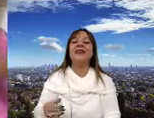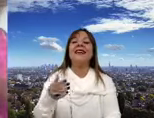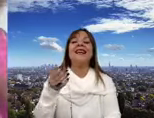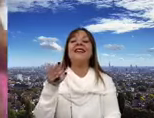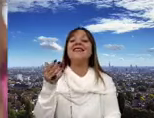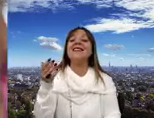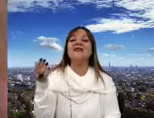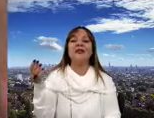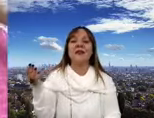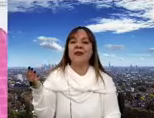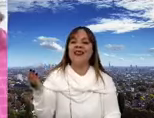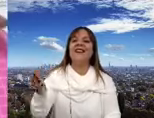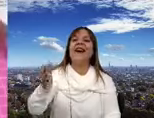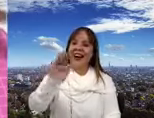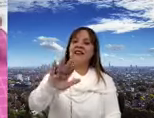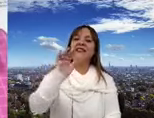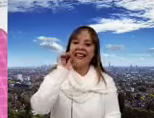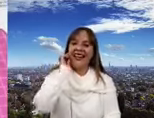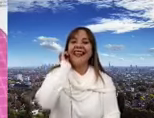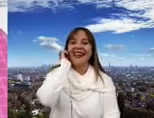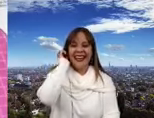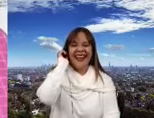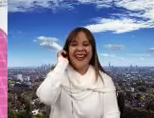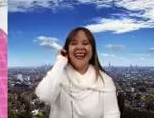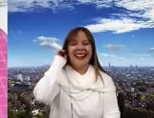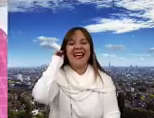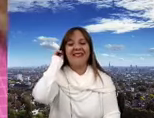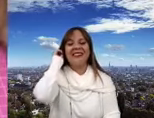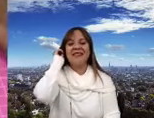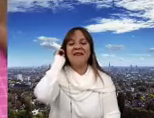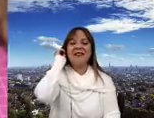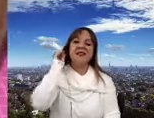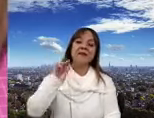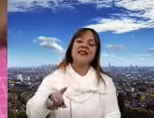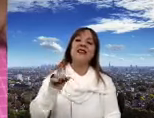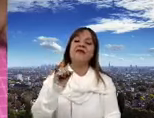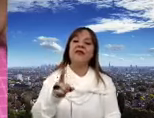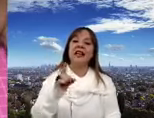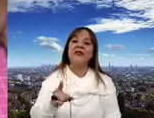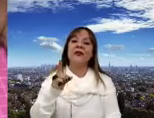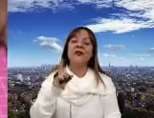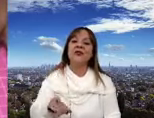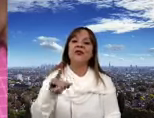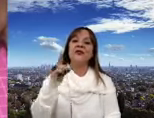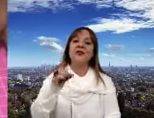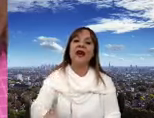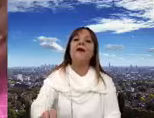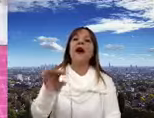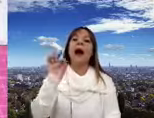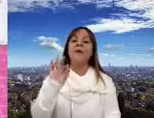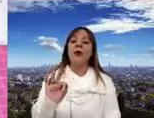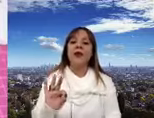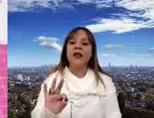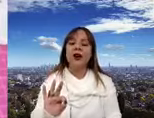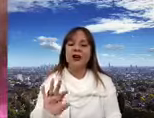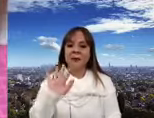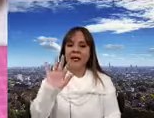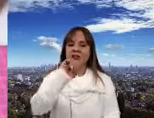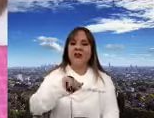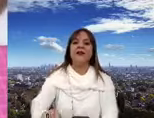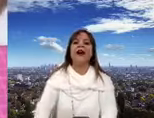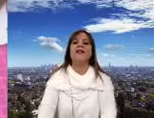declaração de amor dele. Então, fiquem aí, que a live ainda tem muitas surpresas. E eu vou falar do concurso cultural Amor em Nós. Espera aí que eu já